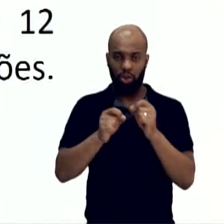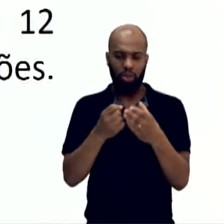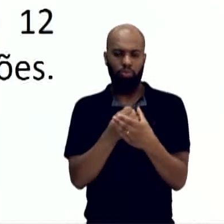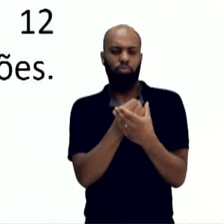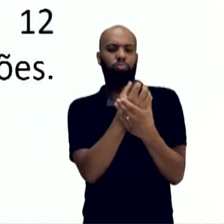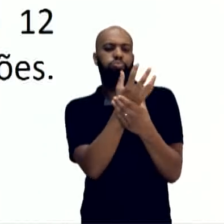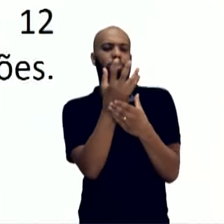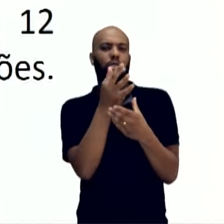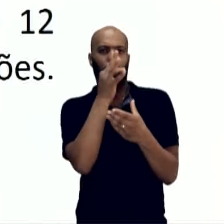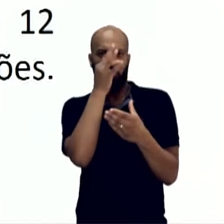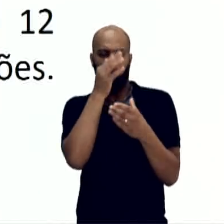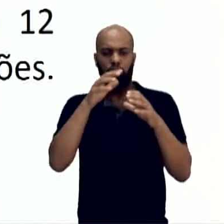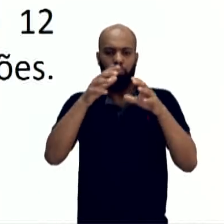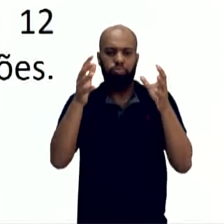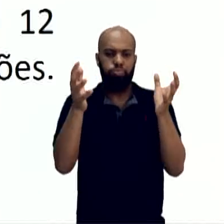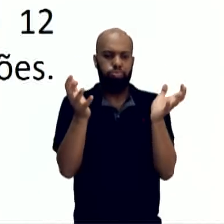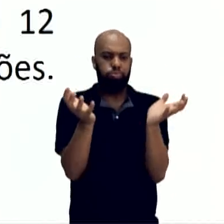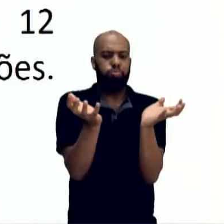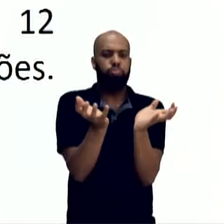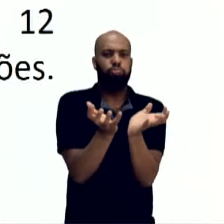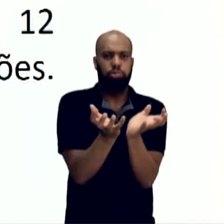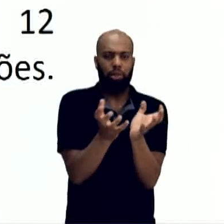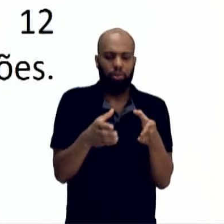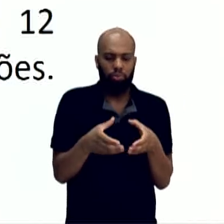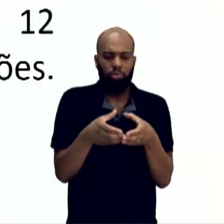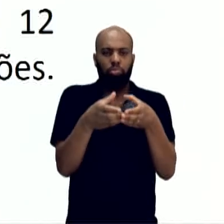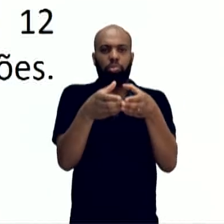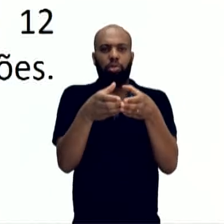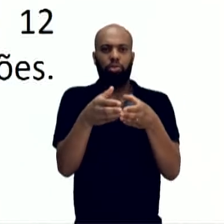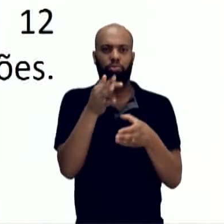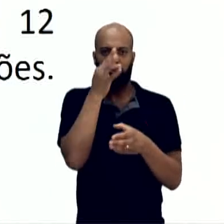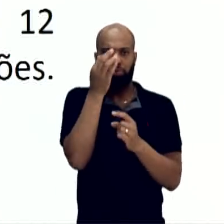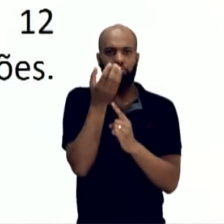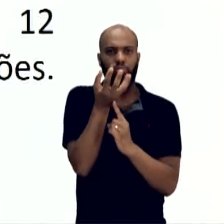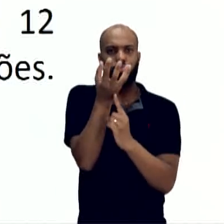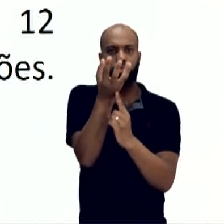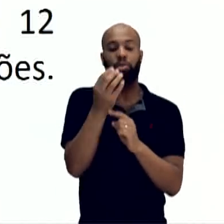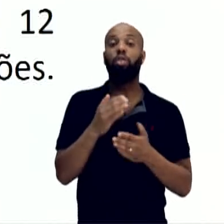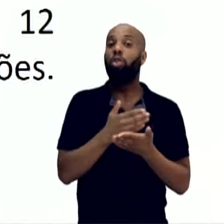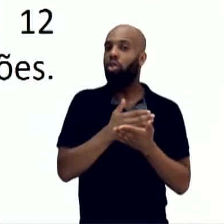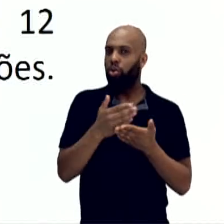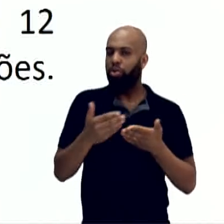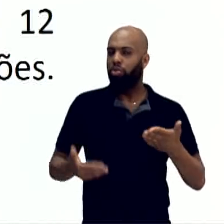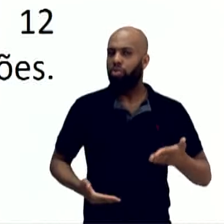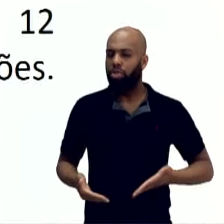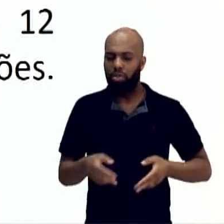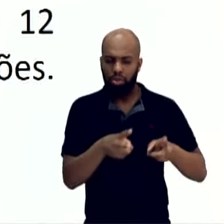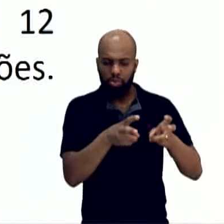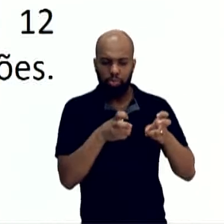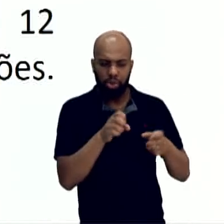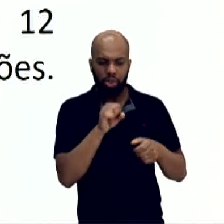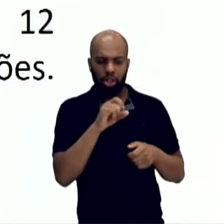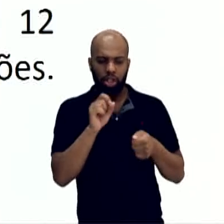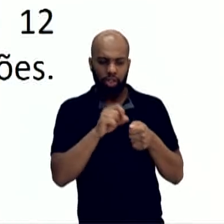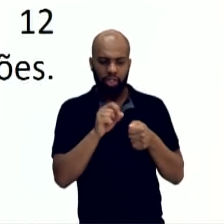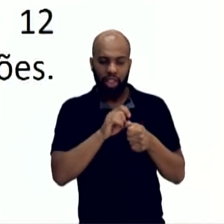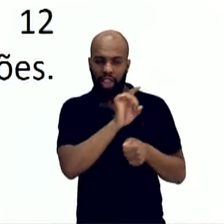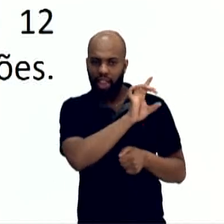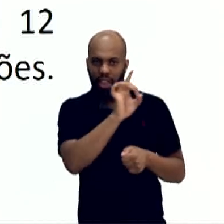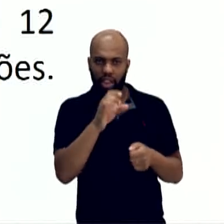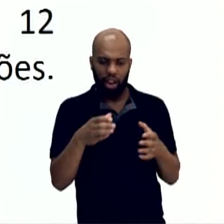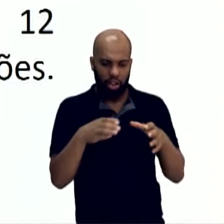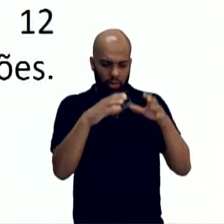a mesma quantidade de botões. Ao iniciar o trabalho, esse funcionário percebeu que se colocasse em cada